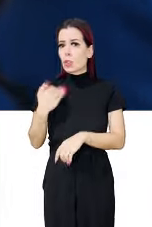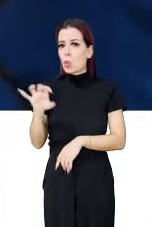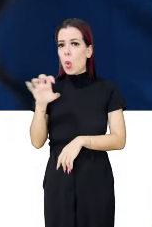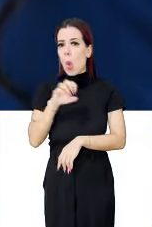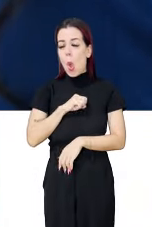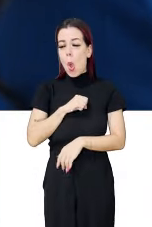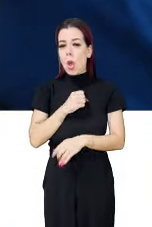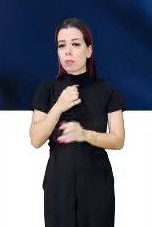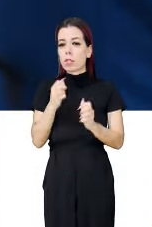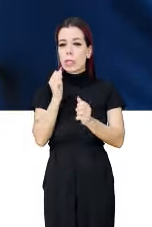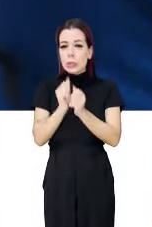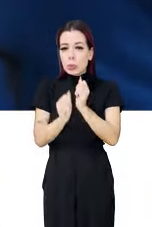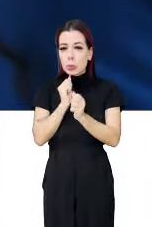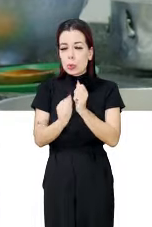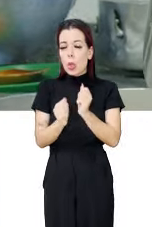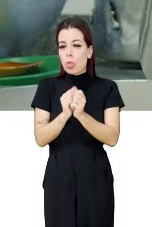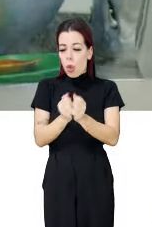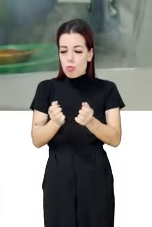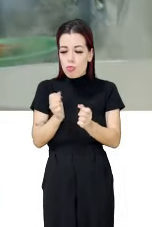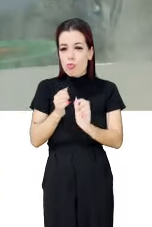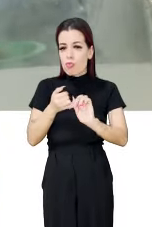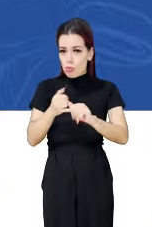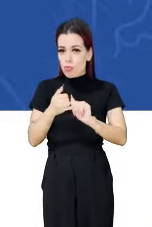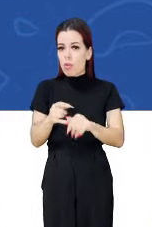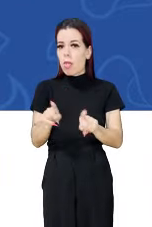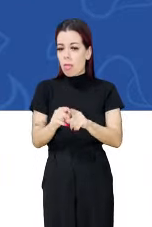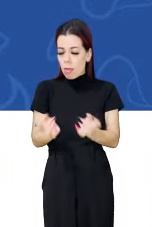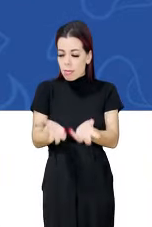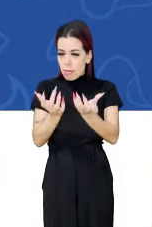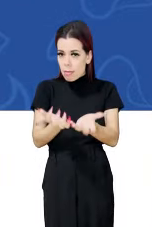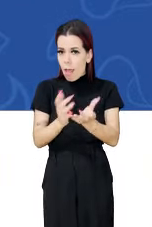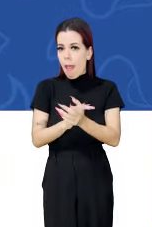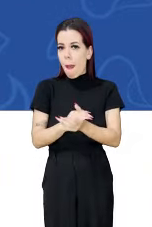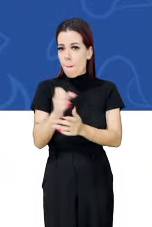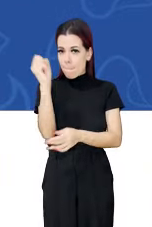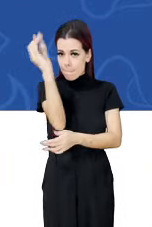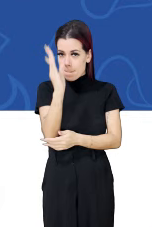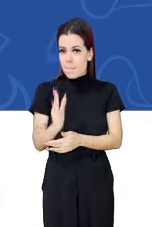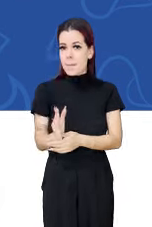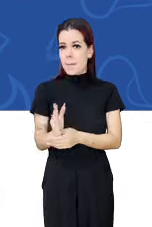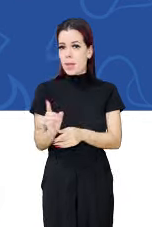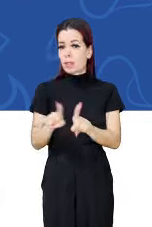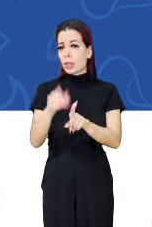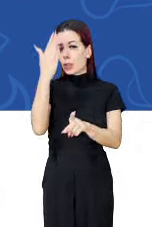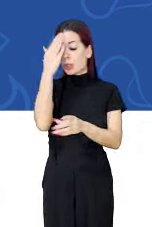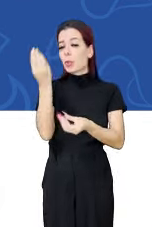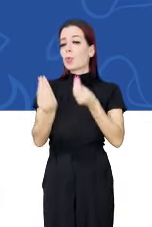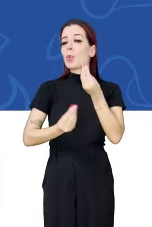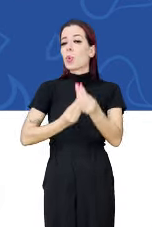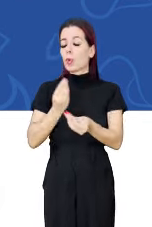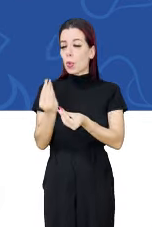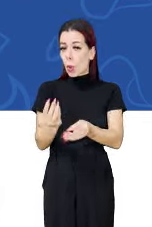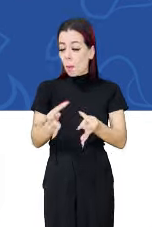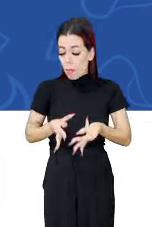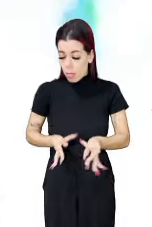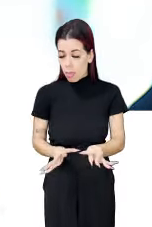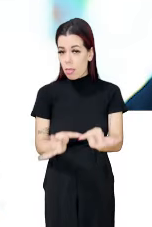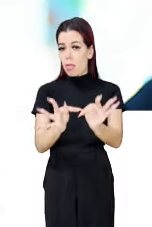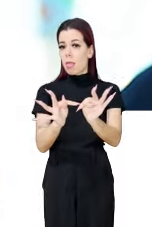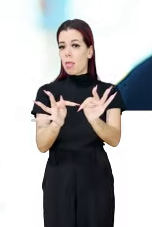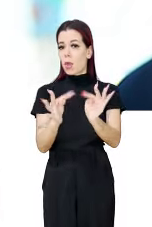arroz carreteiro com feijão e salada. Bem brasileiro. Você sabe qual que é a relação da tecnologia com cardápio